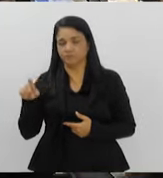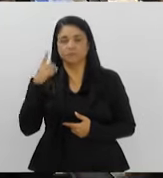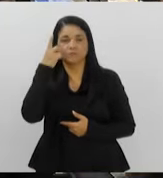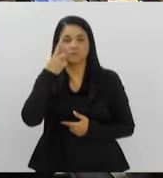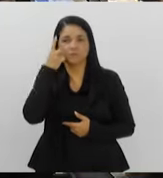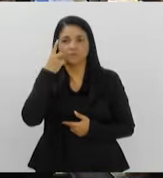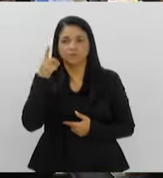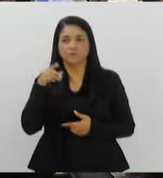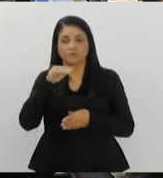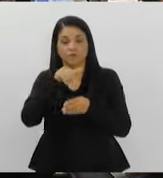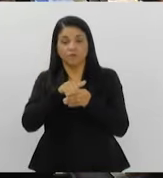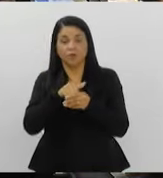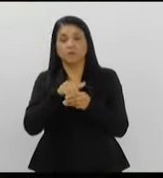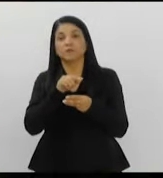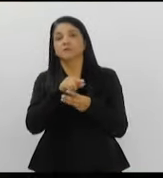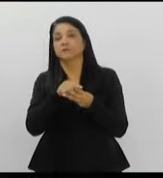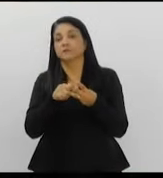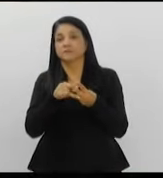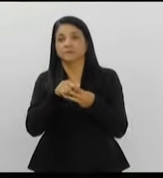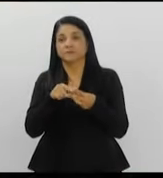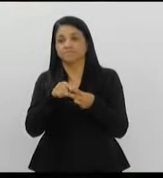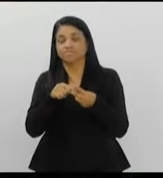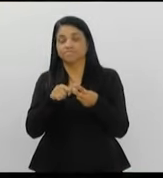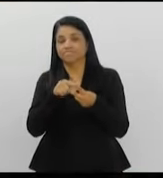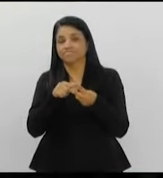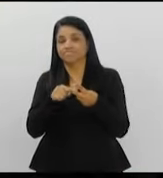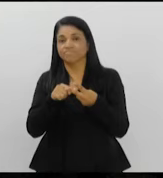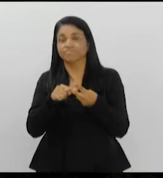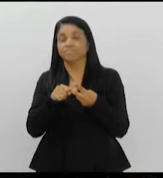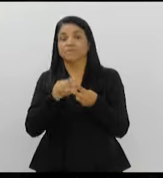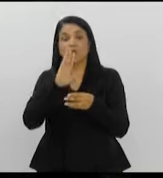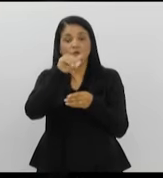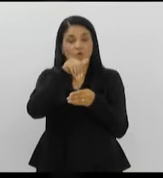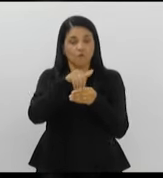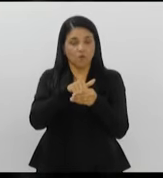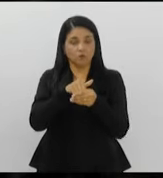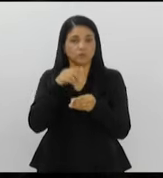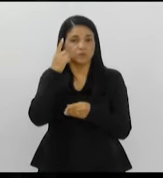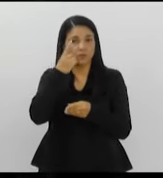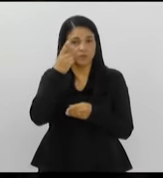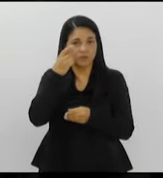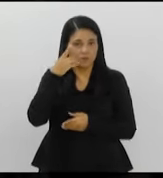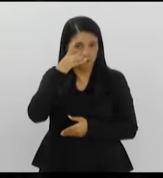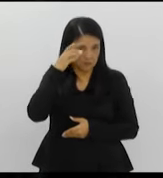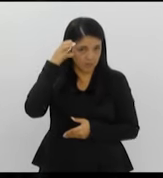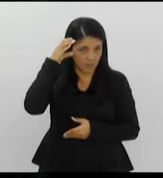Machado. Senhor presidente, eu voto na deputada Célia